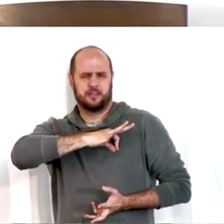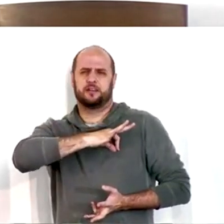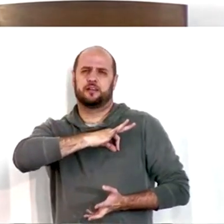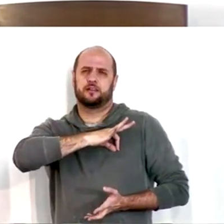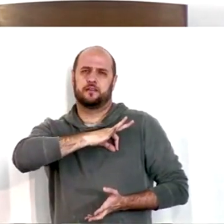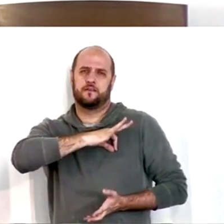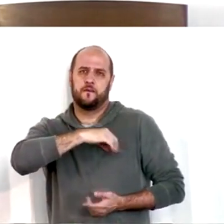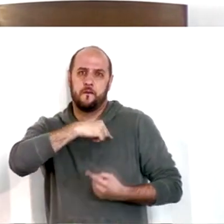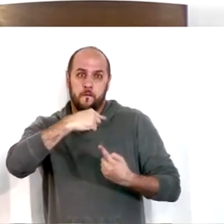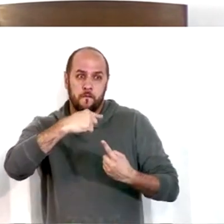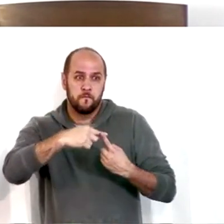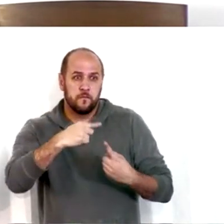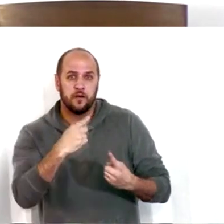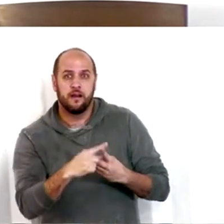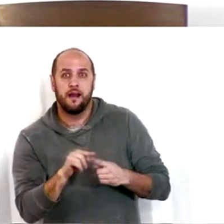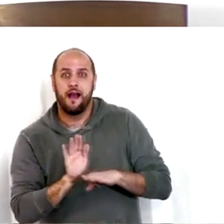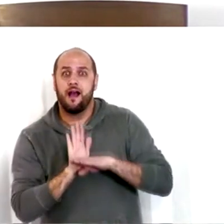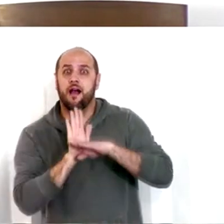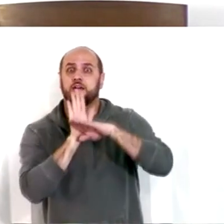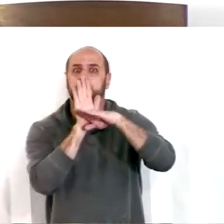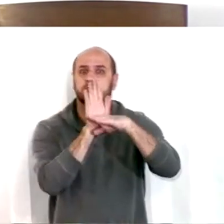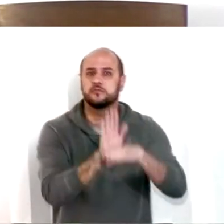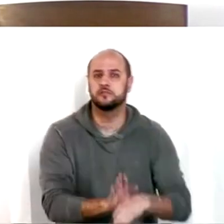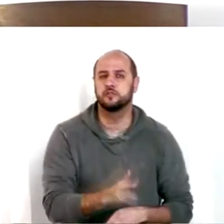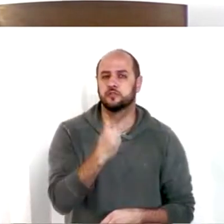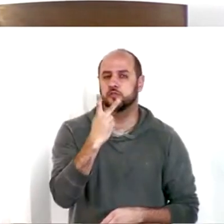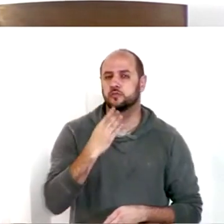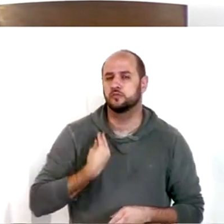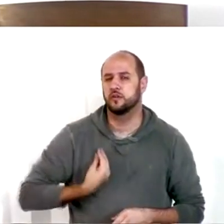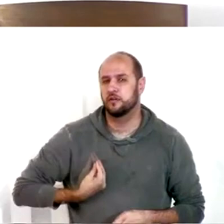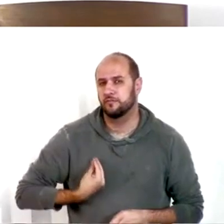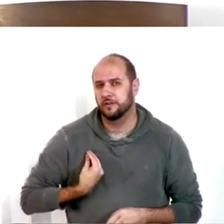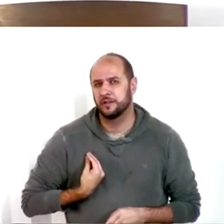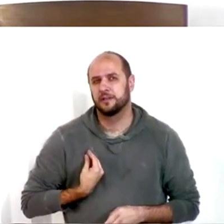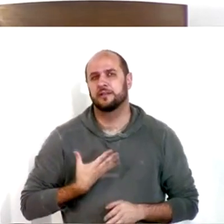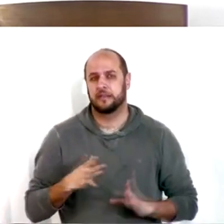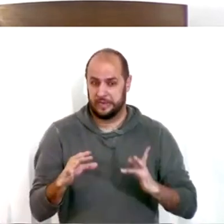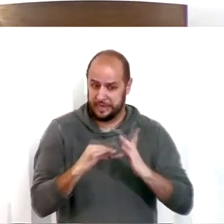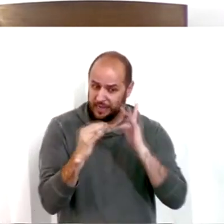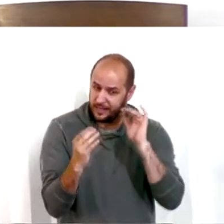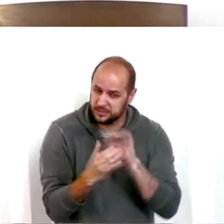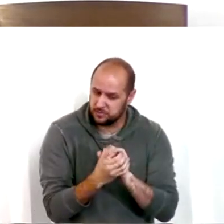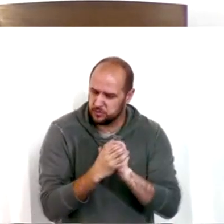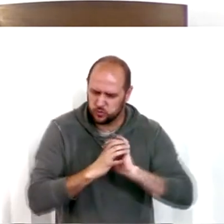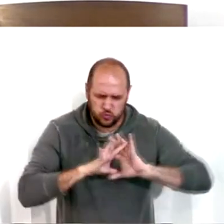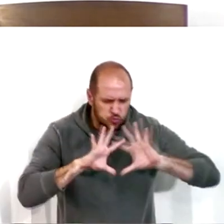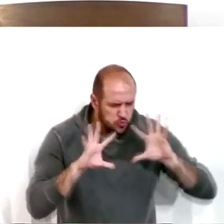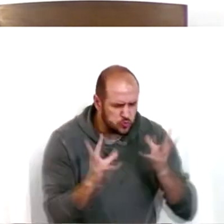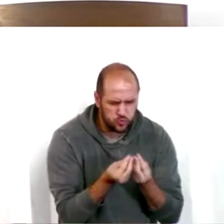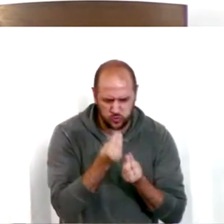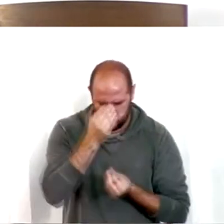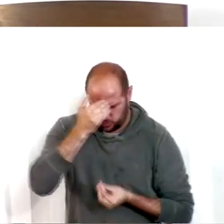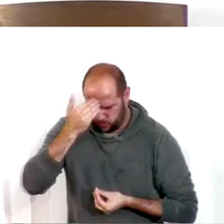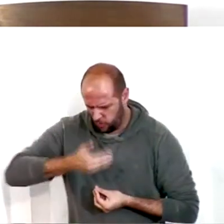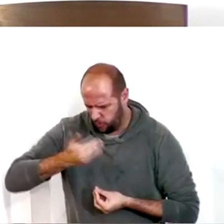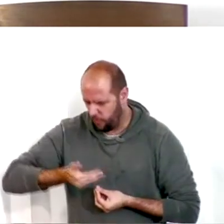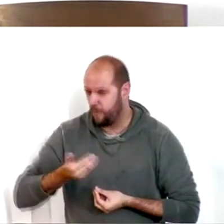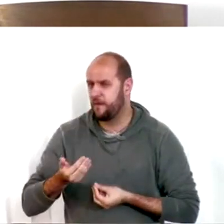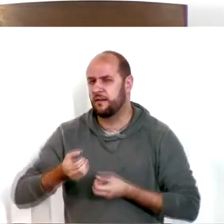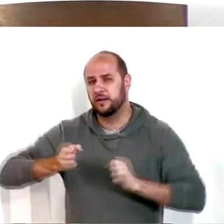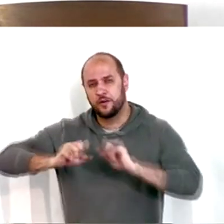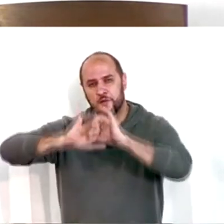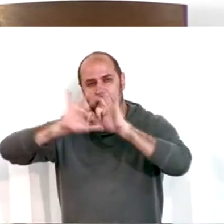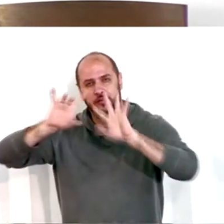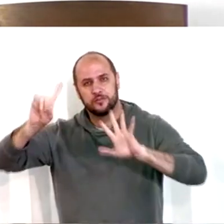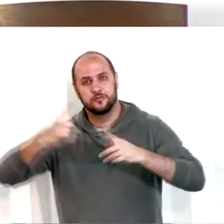isto te habilitará a viver a vida conjugal para a honra e glória de Deus. Mas